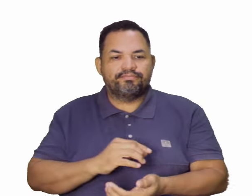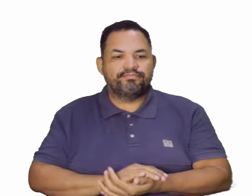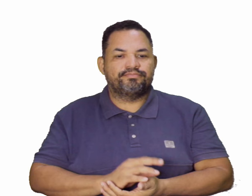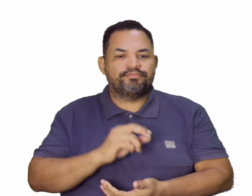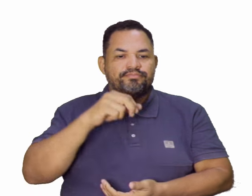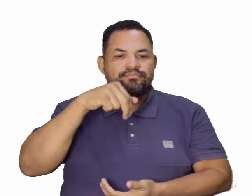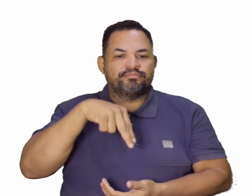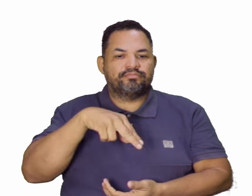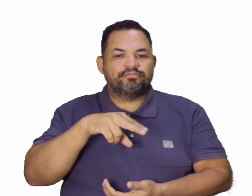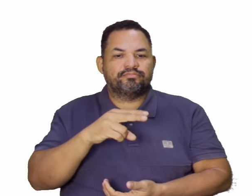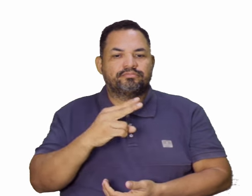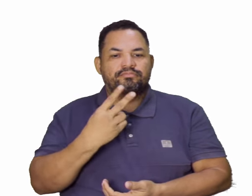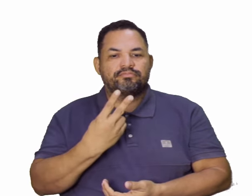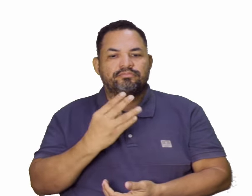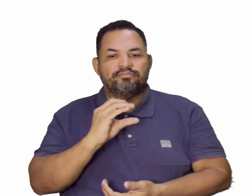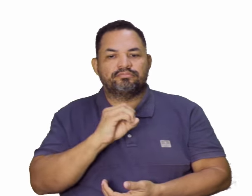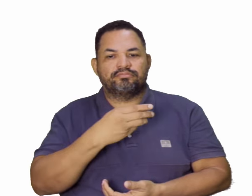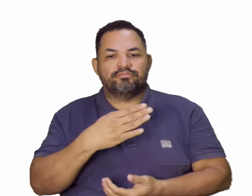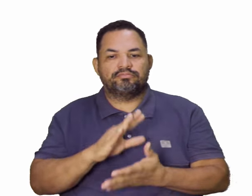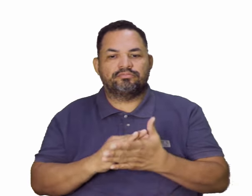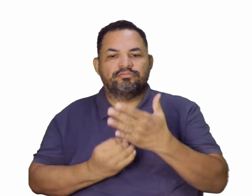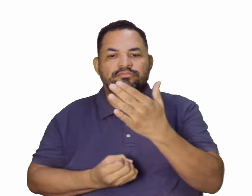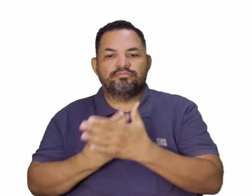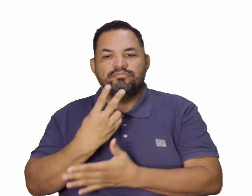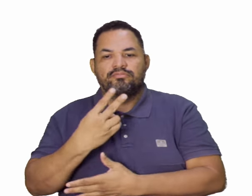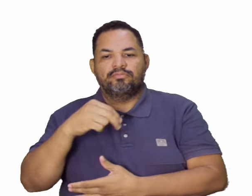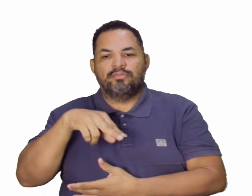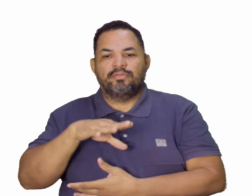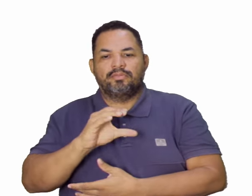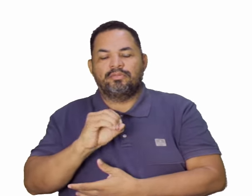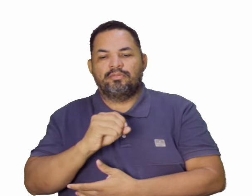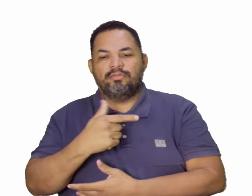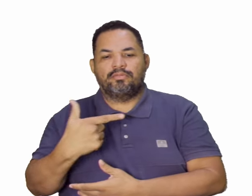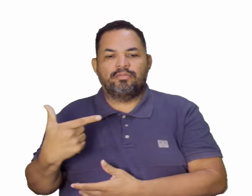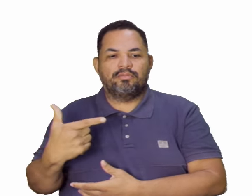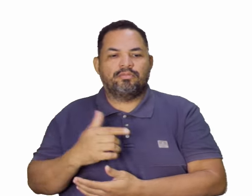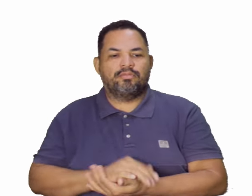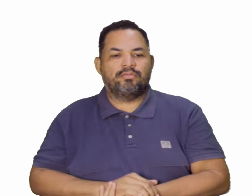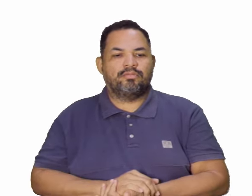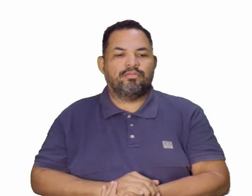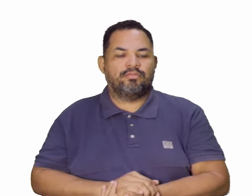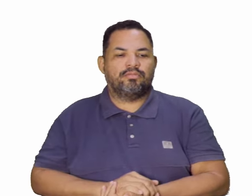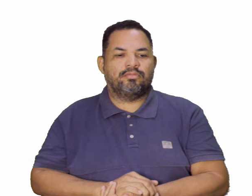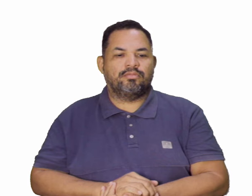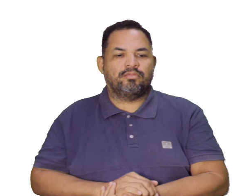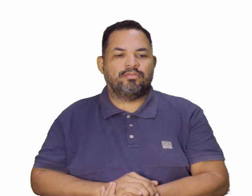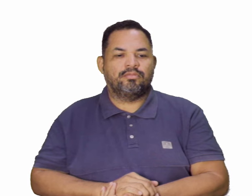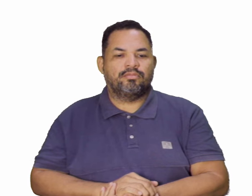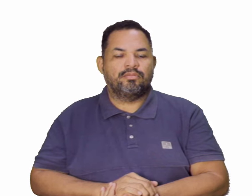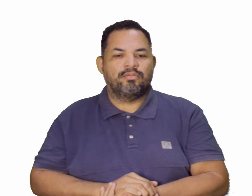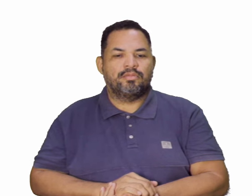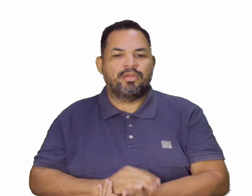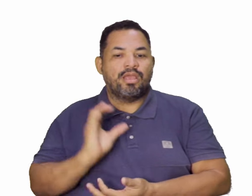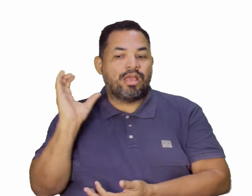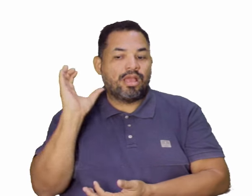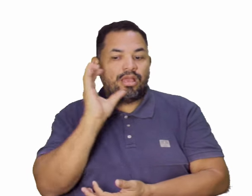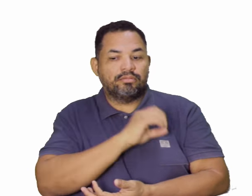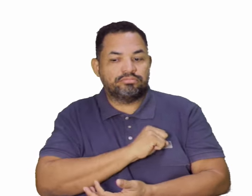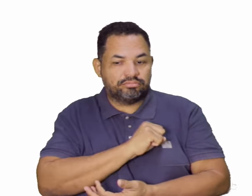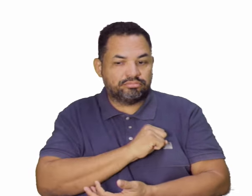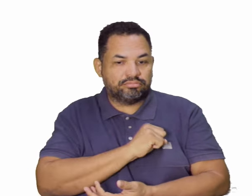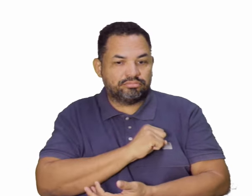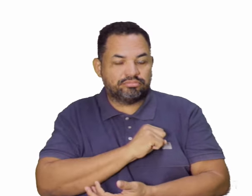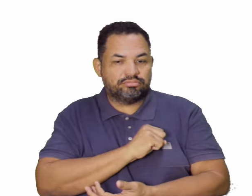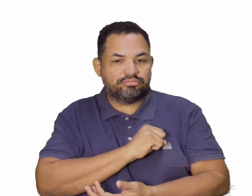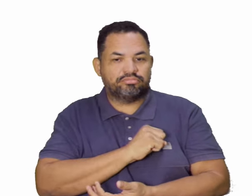formando 2no então nós temos a reação onde a velocidade da reação